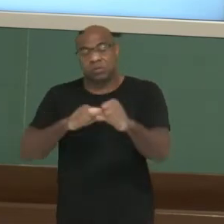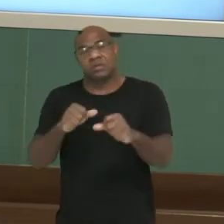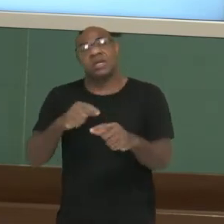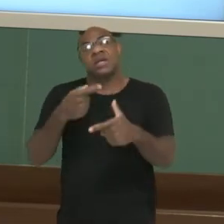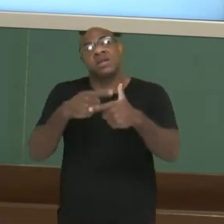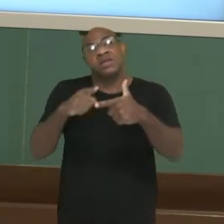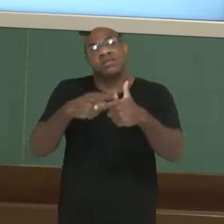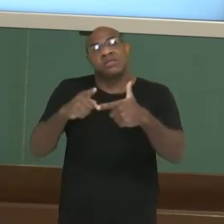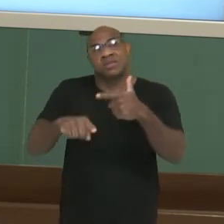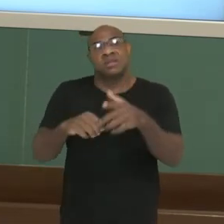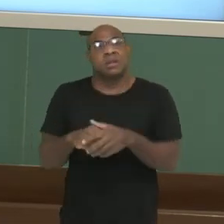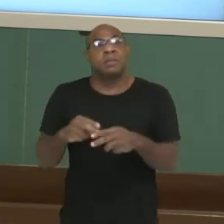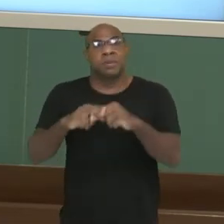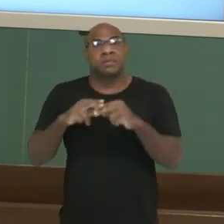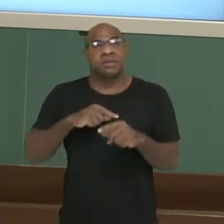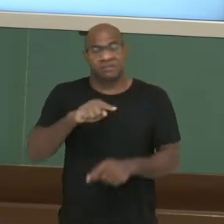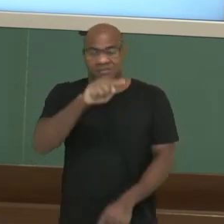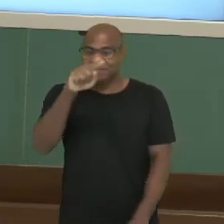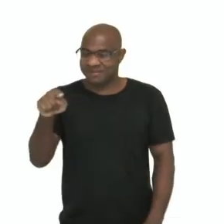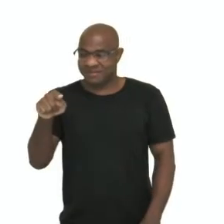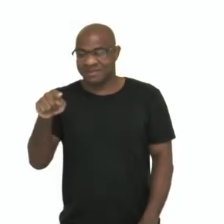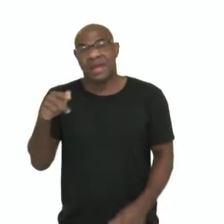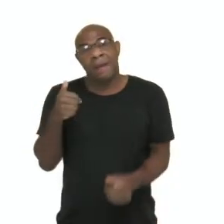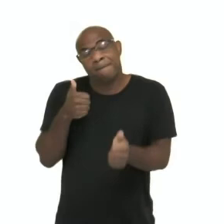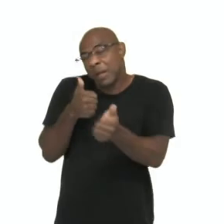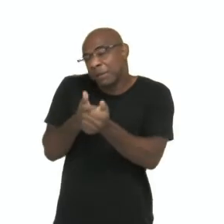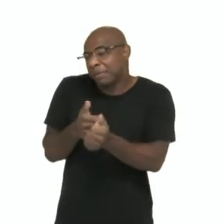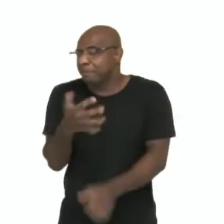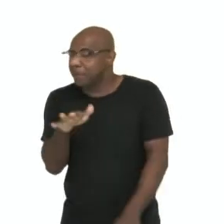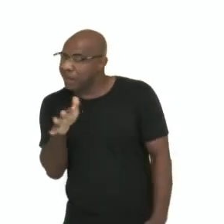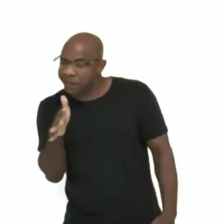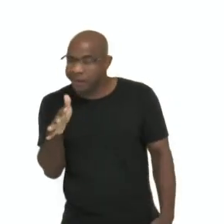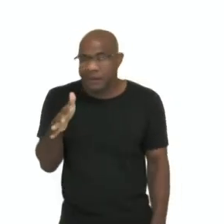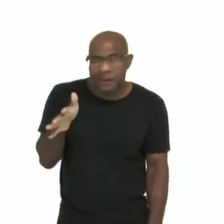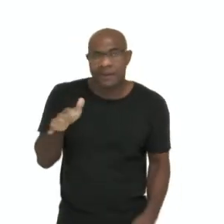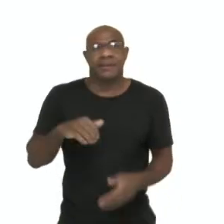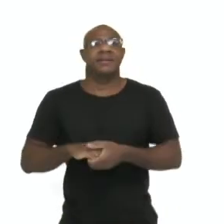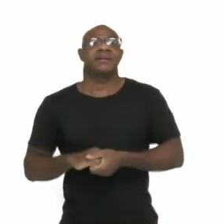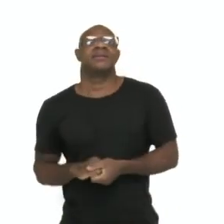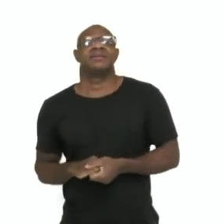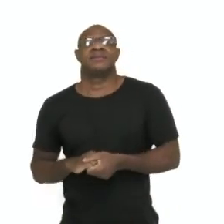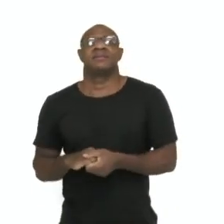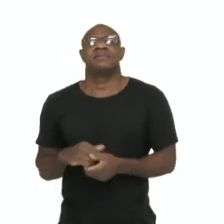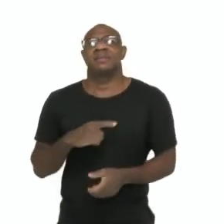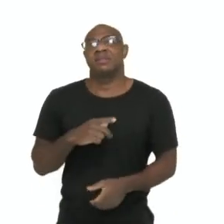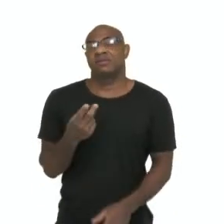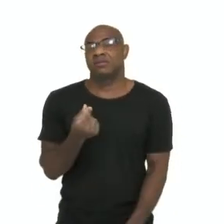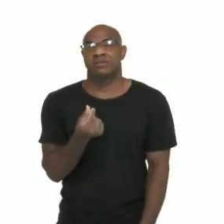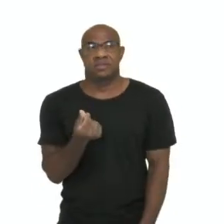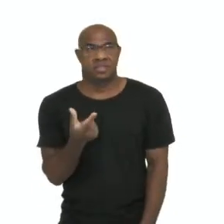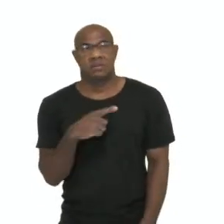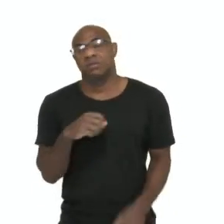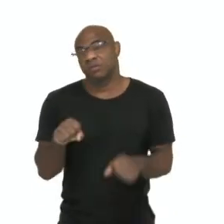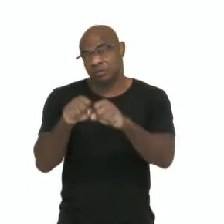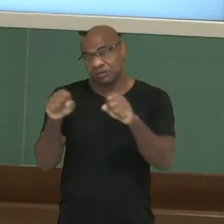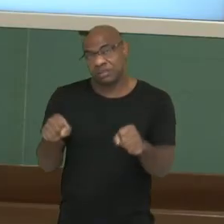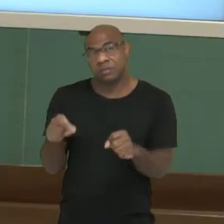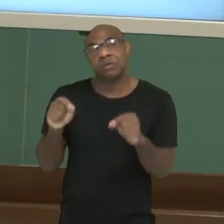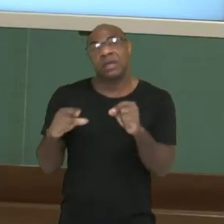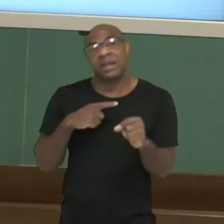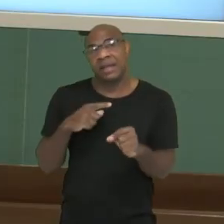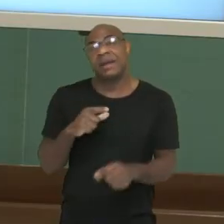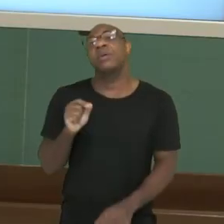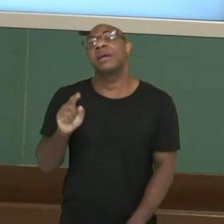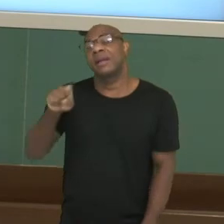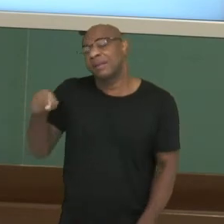isso que tem esse tiozinho ali, ó. É aproximadamente. Porque como se trata de dinheiro, nosso sistema monetário é